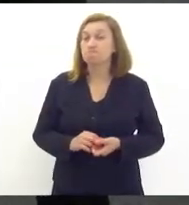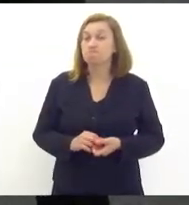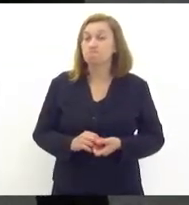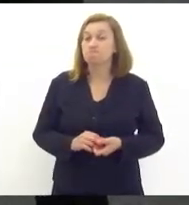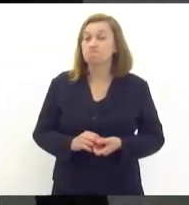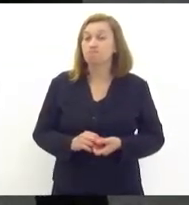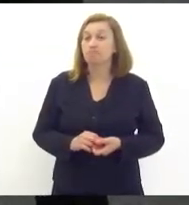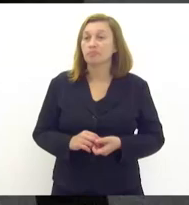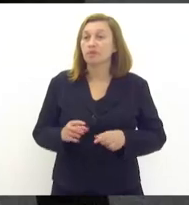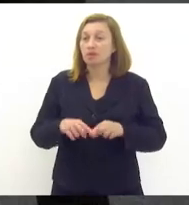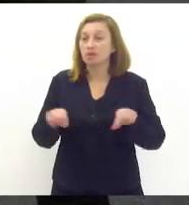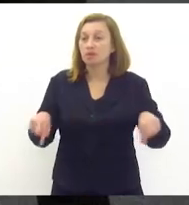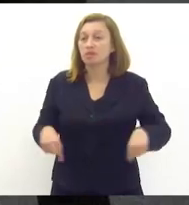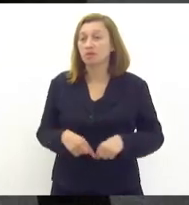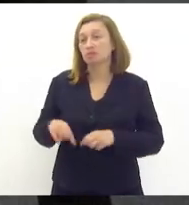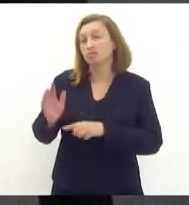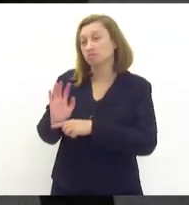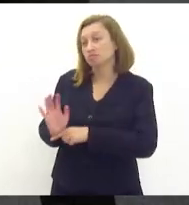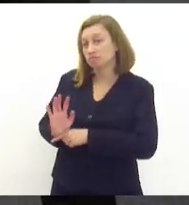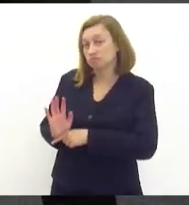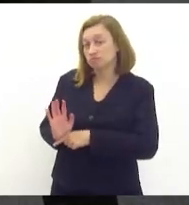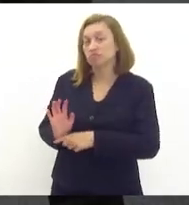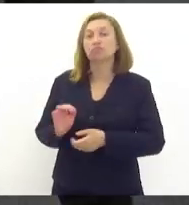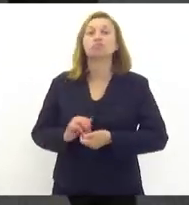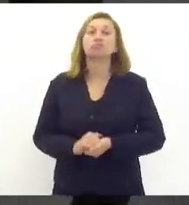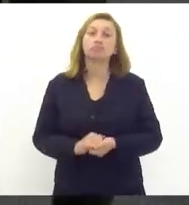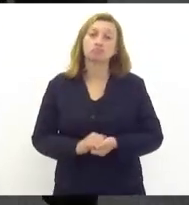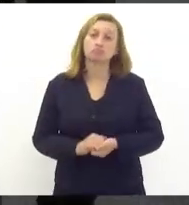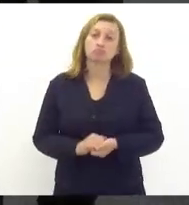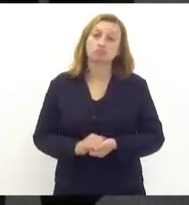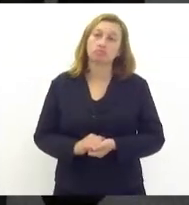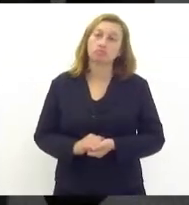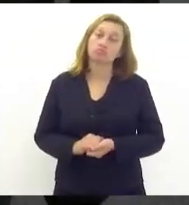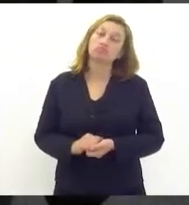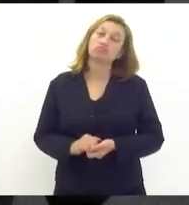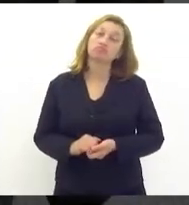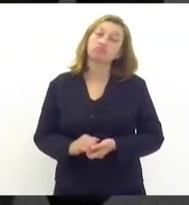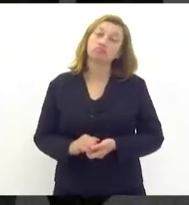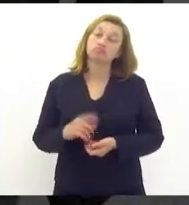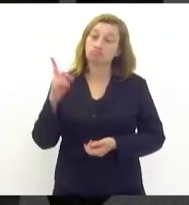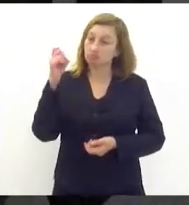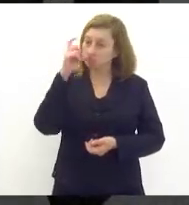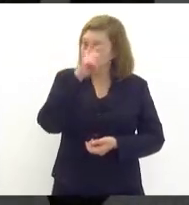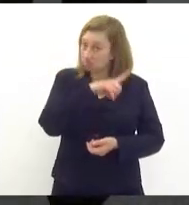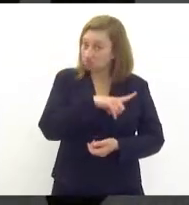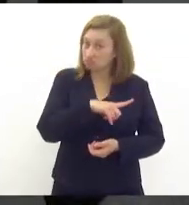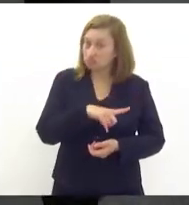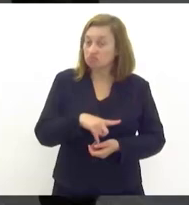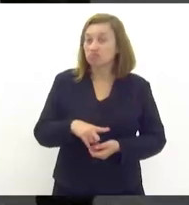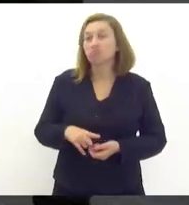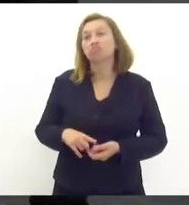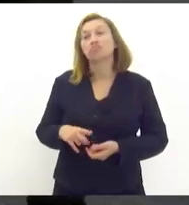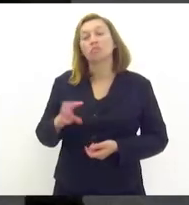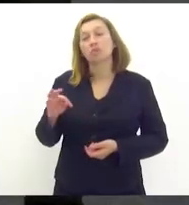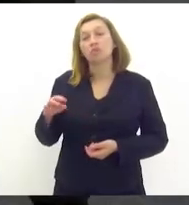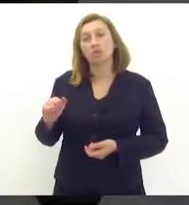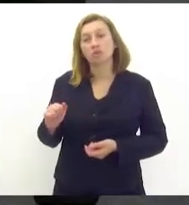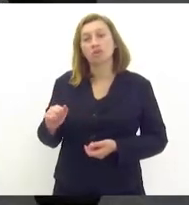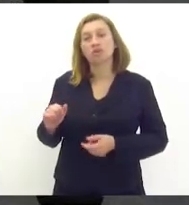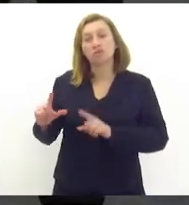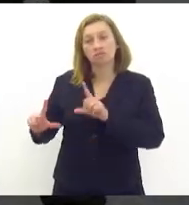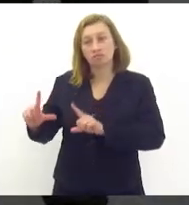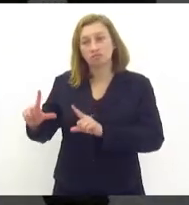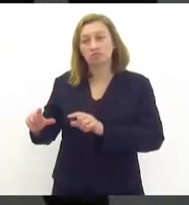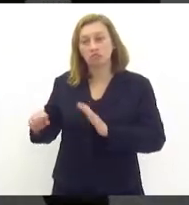as salas de cinemas grandes exibidoras e passam por uma crise aguda e garantir a cota de tela certamente